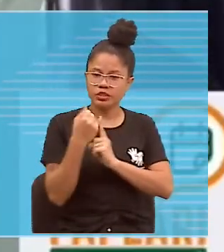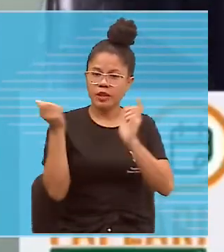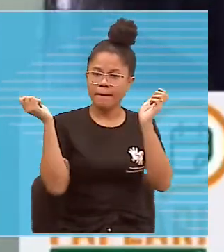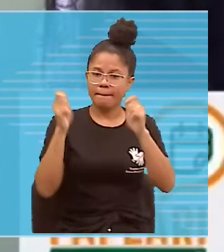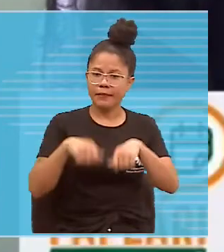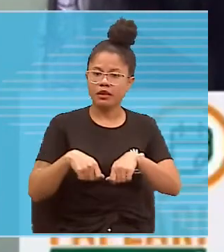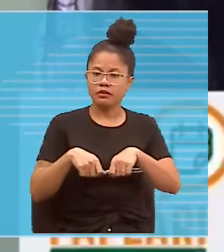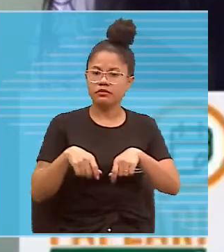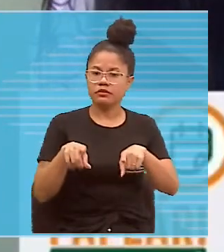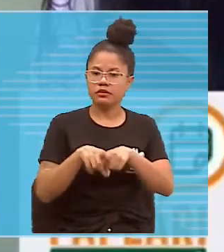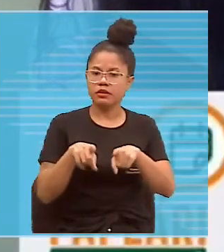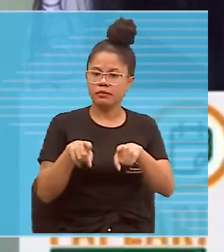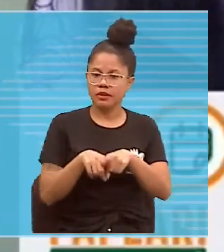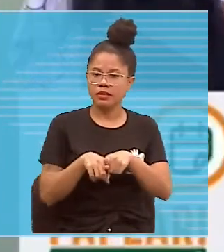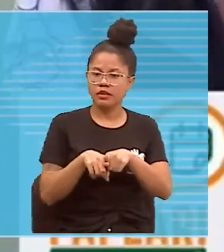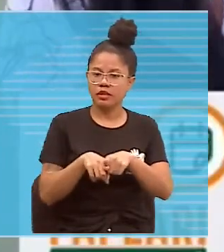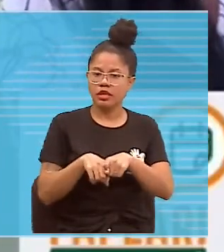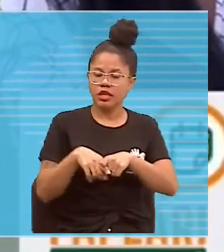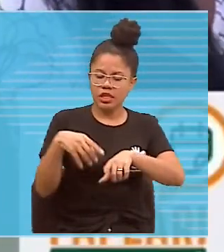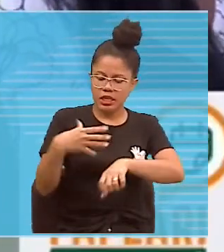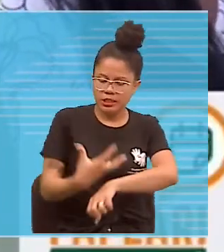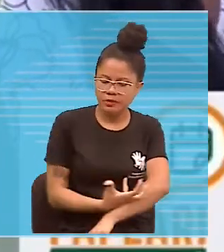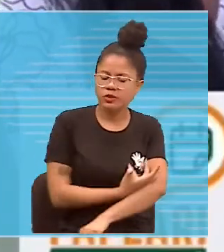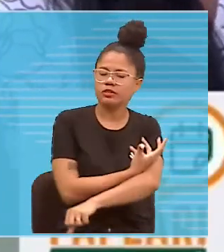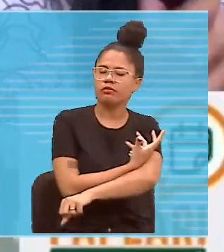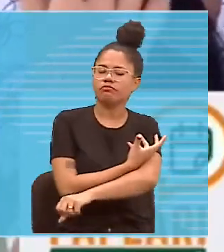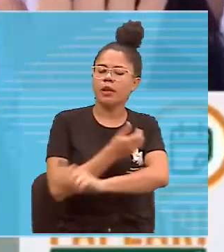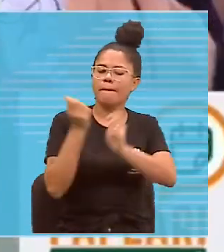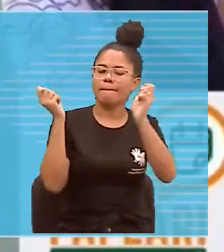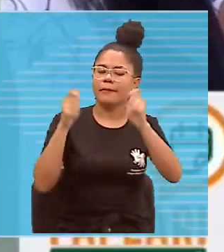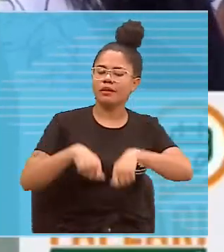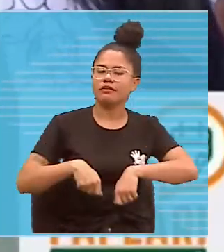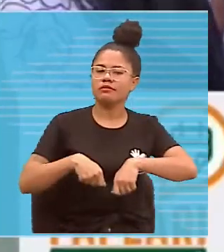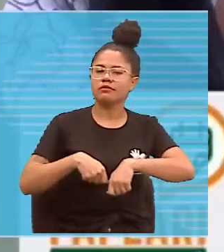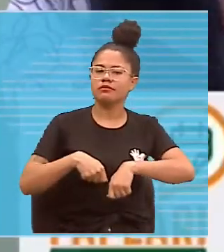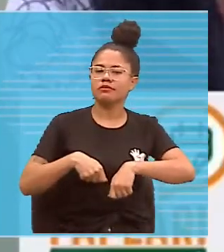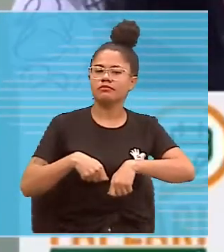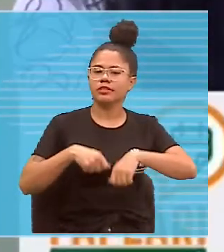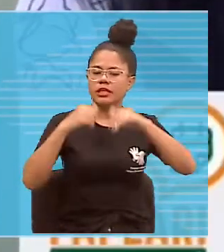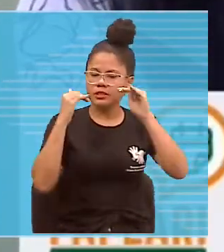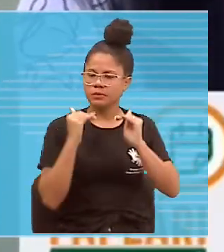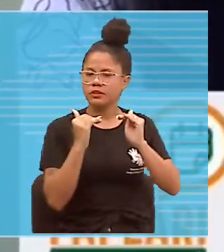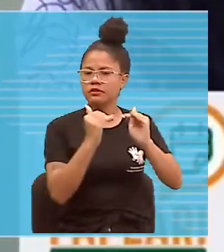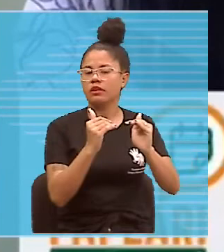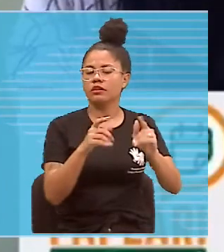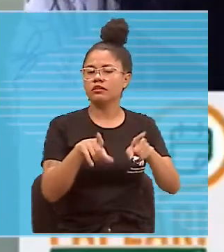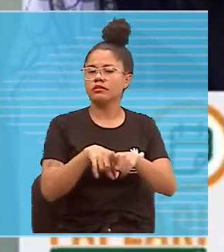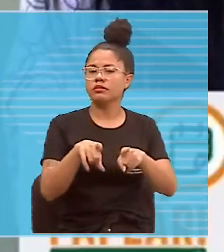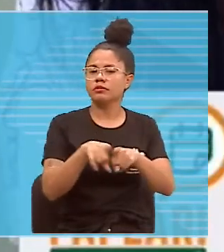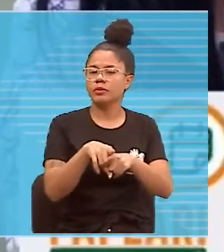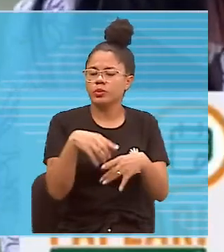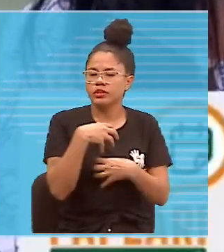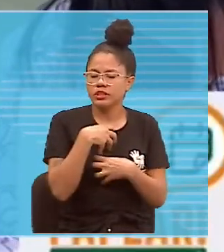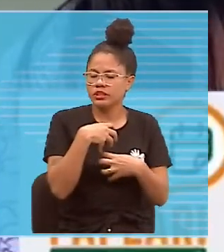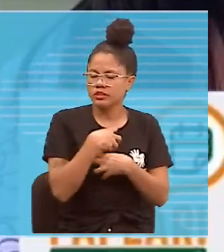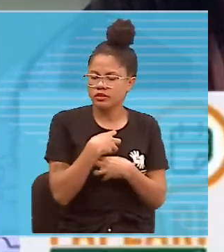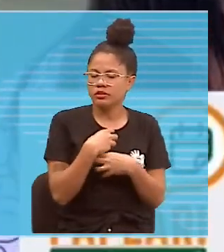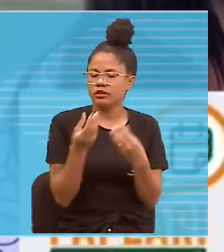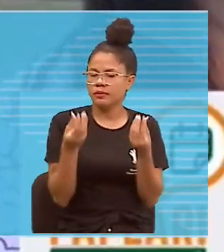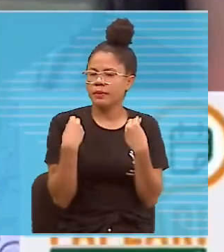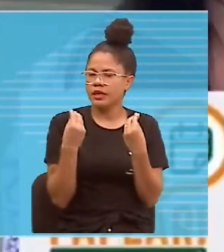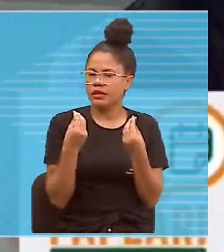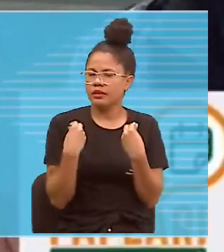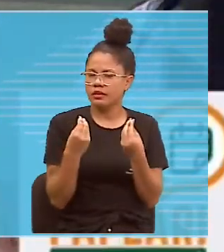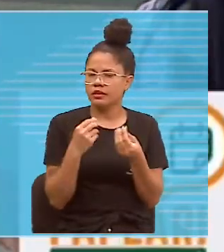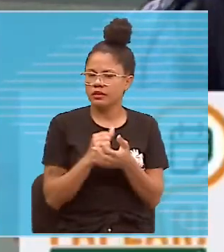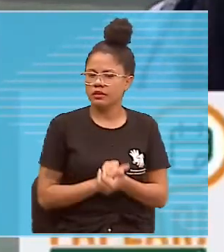seja trabalhada também, né, professora, para que possa permitir que o cognitivo funcione com qualidade, correto? Com certeza. A